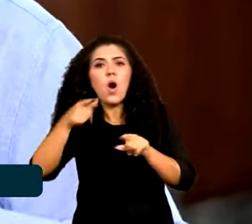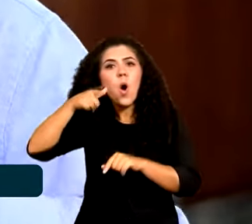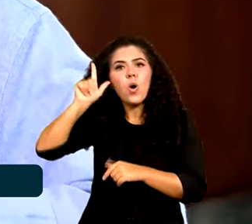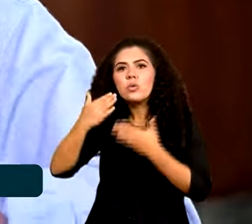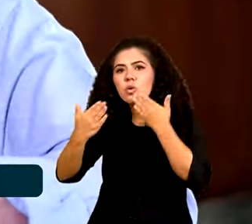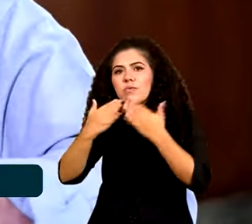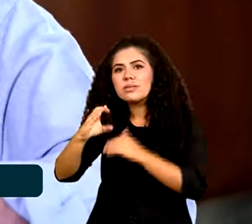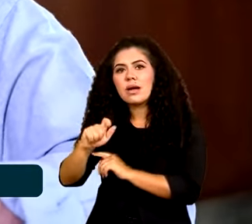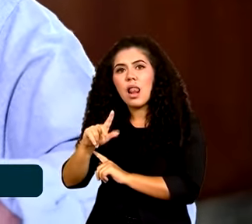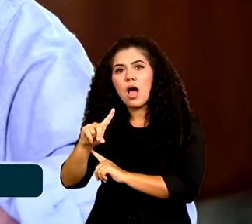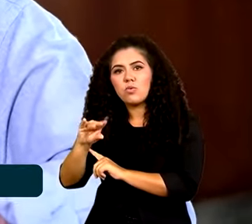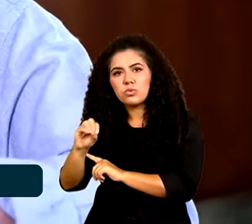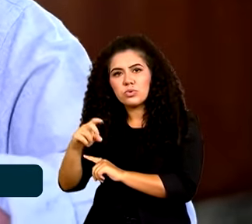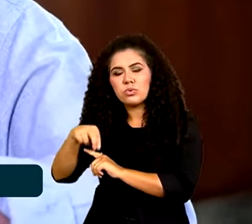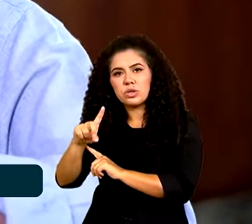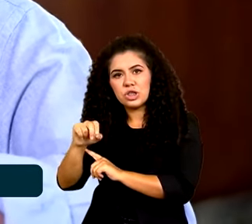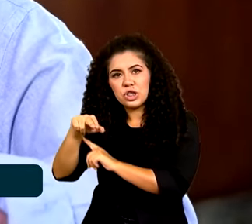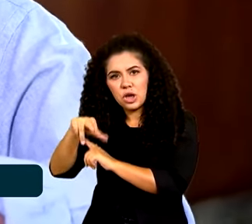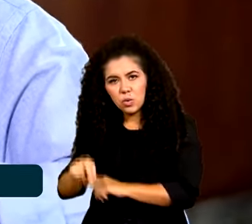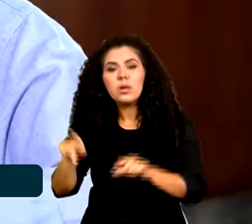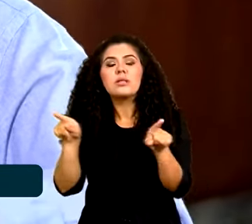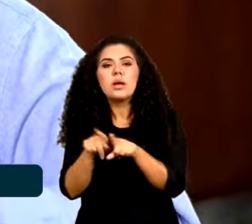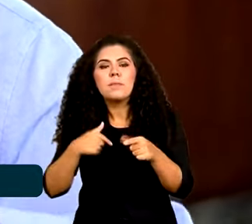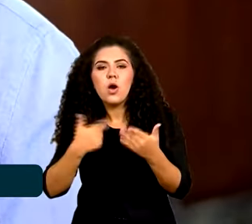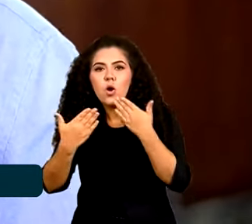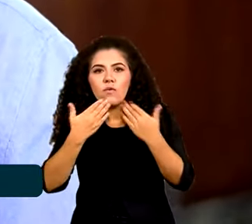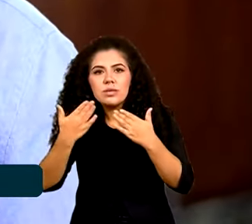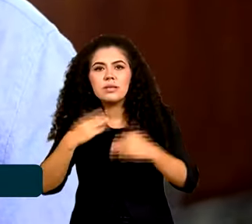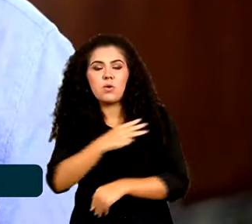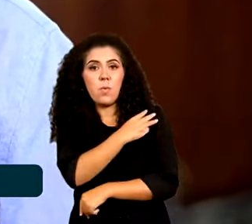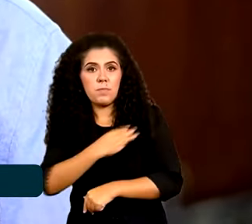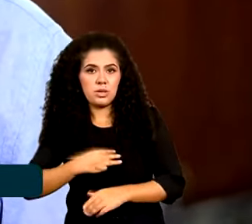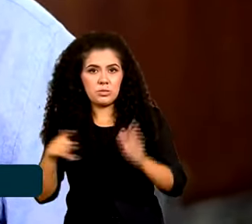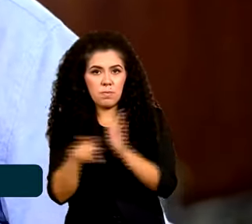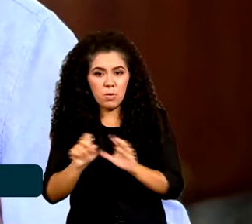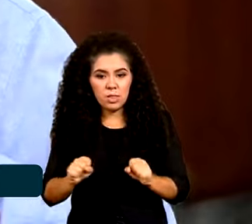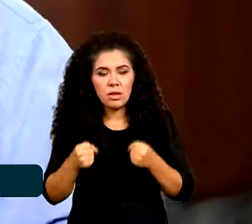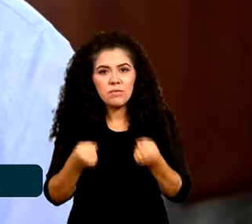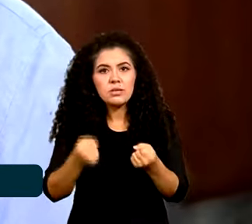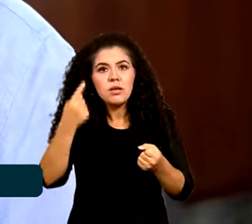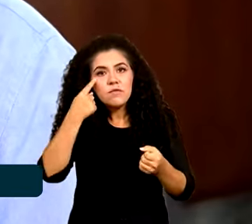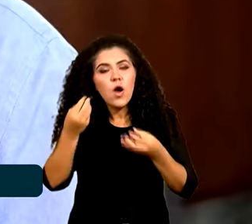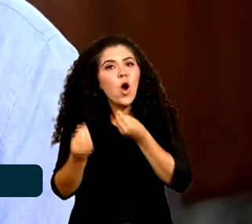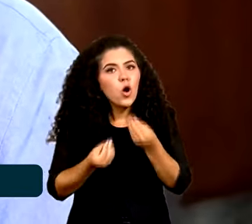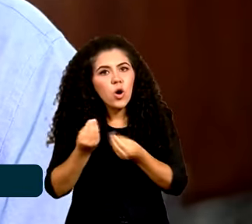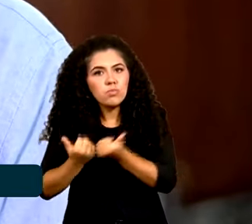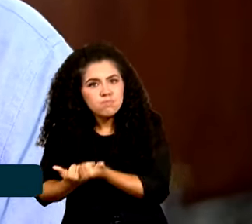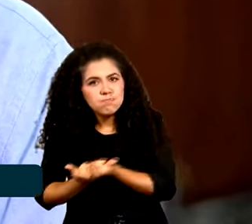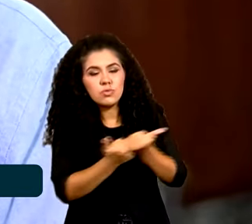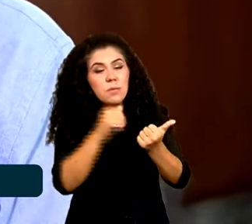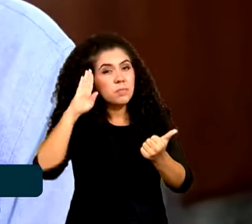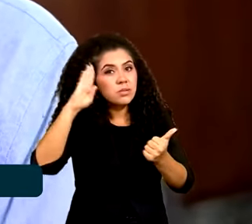da Defesa na perspectiva de fazer com que aeronáutica possa ter uma intervenção maior nos portos do Rio de nos